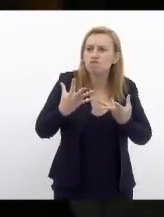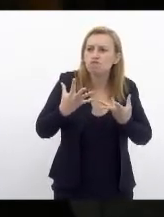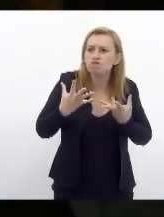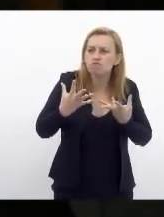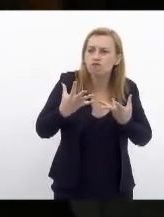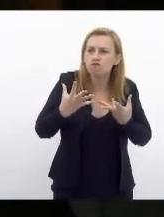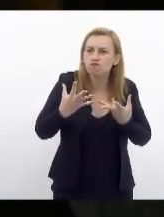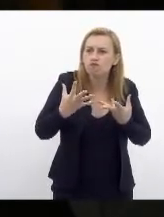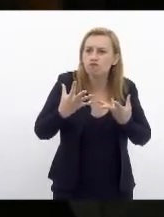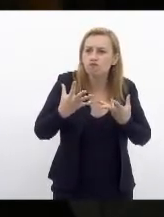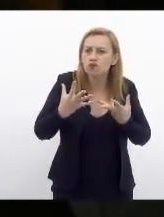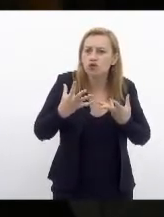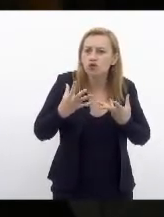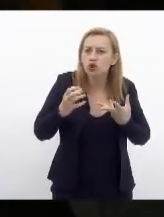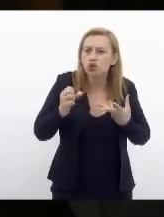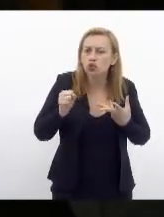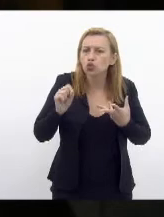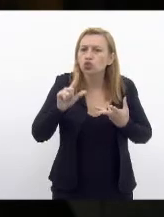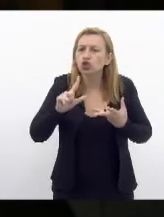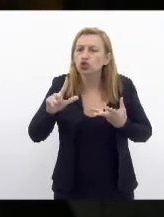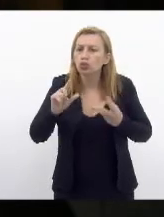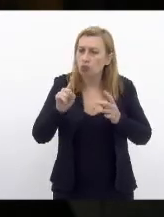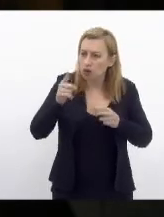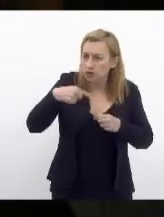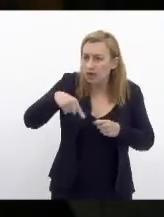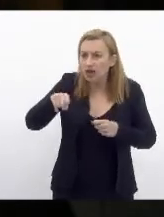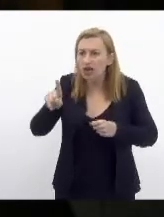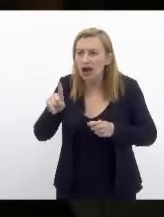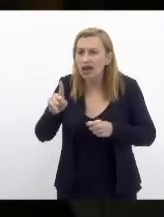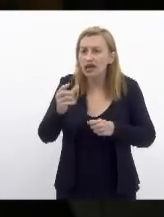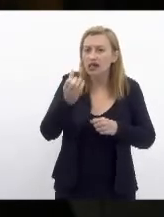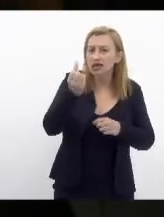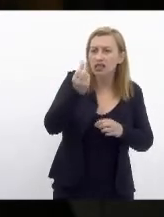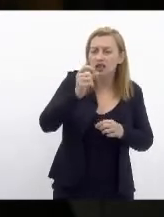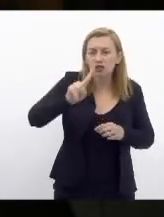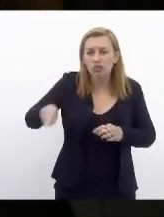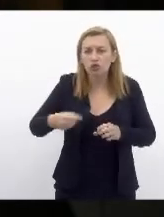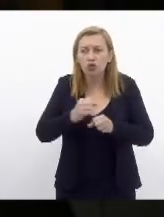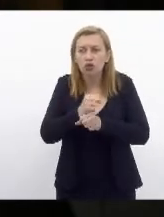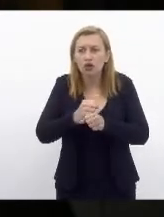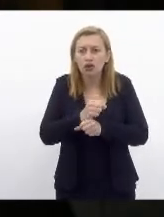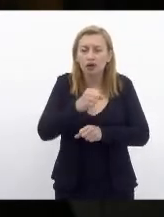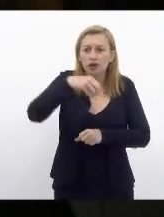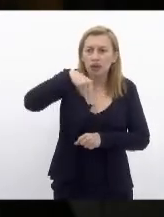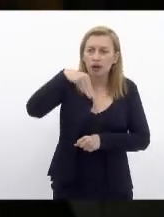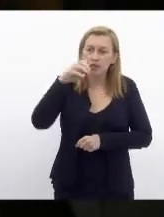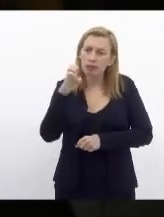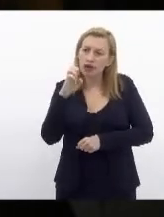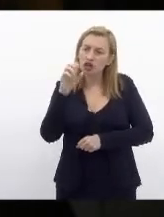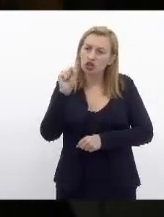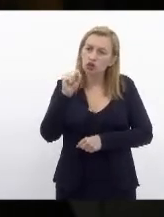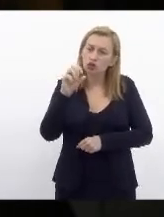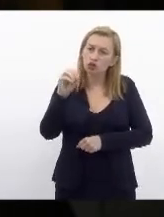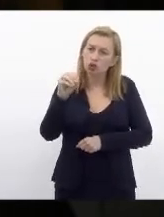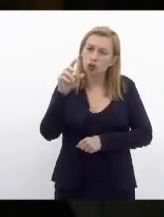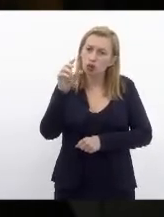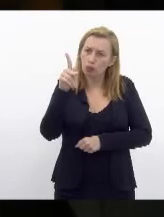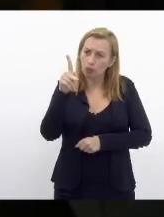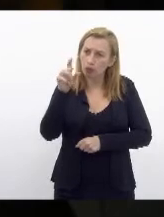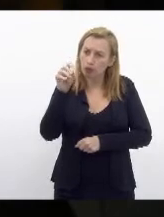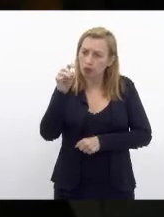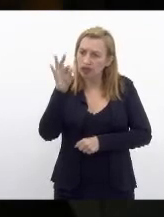mais sutil, né? Podemos ir lá para 6.000 anos na Mesopotâmia. Já vamos encontrar,